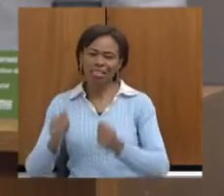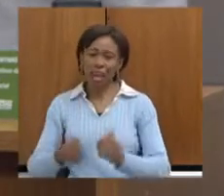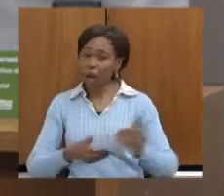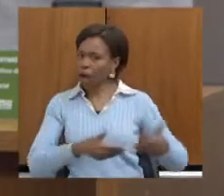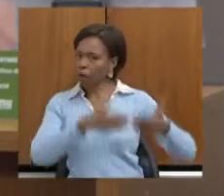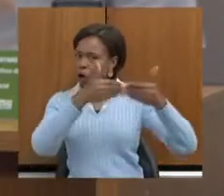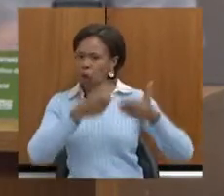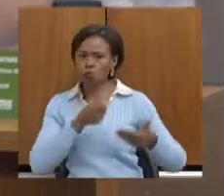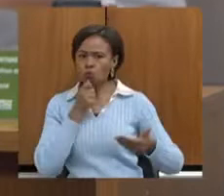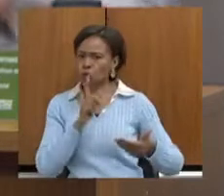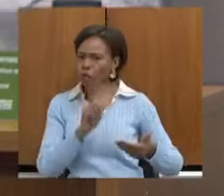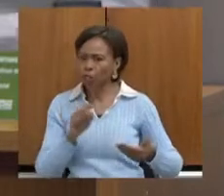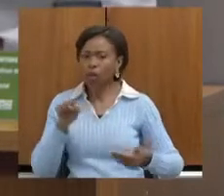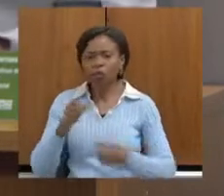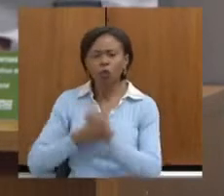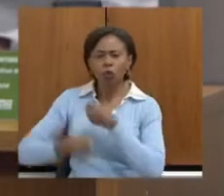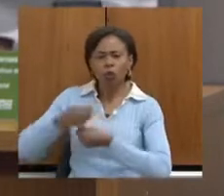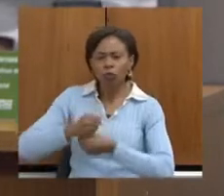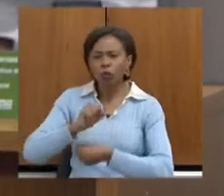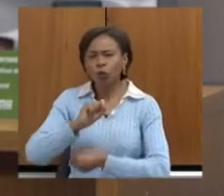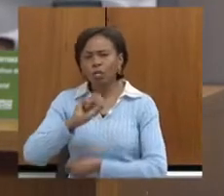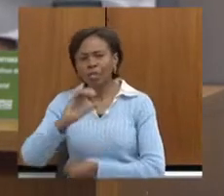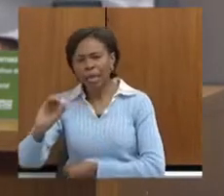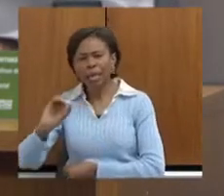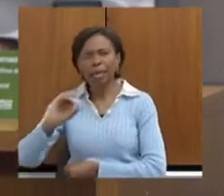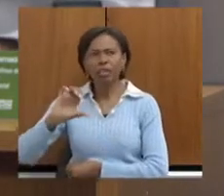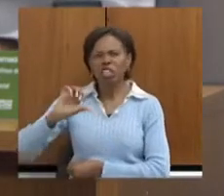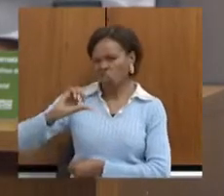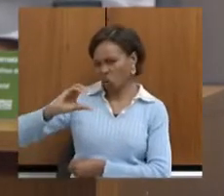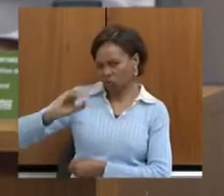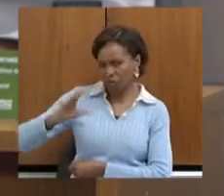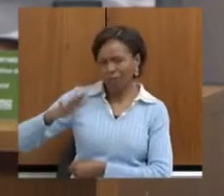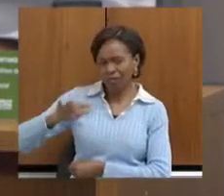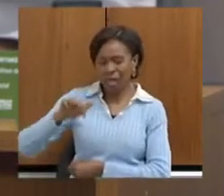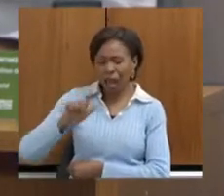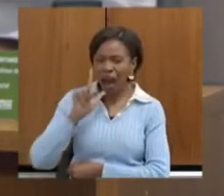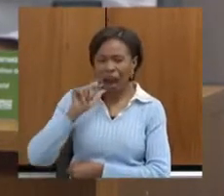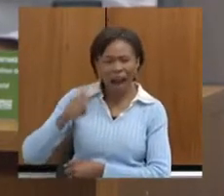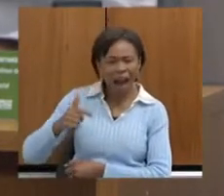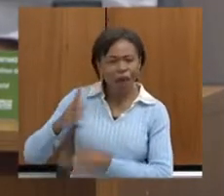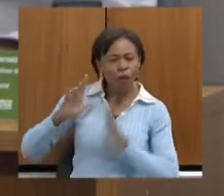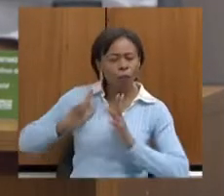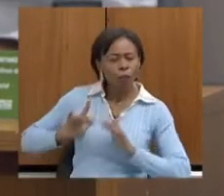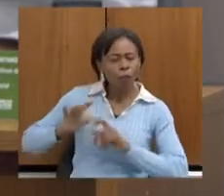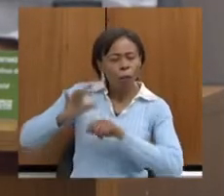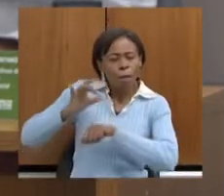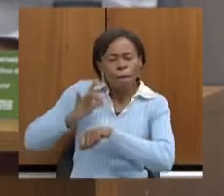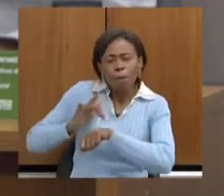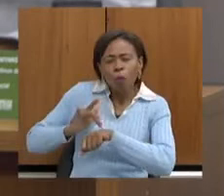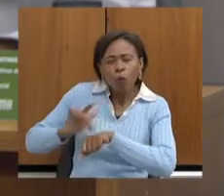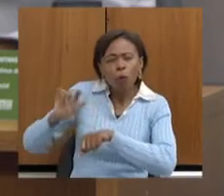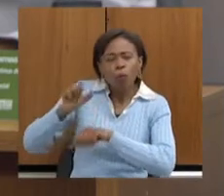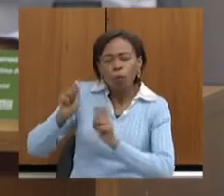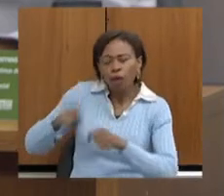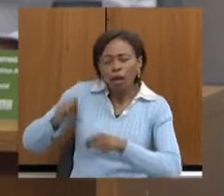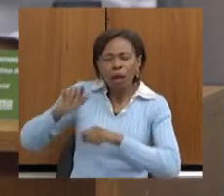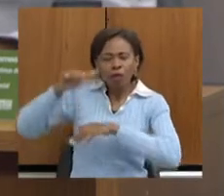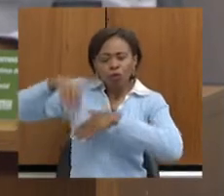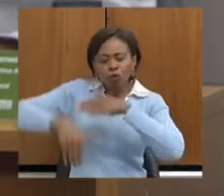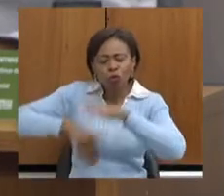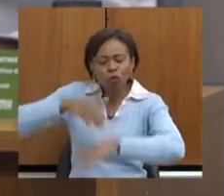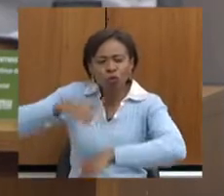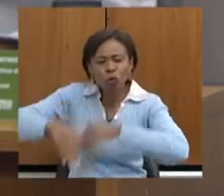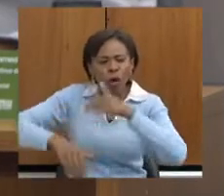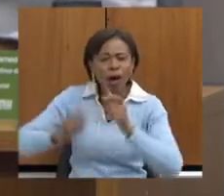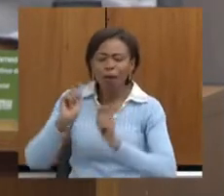barragem que eram os anos 80 90 por aí né era uma água podia tomar um banho podia ficar aí pescar podia extrair areia